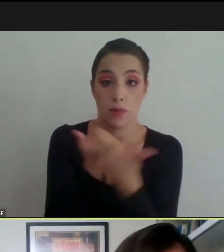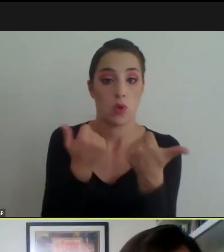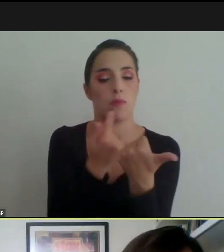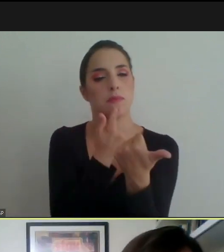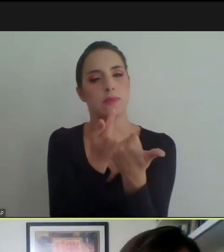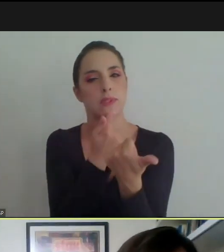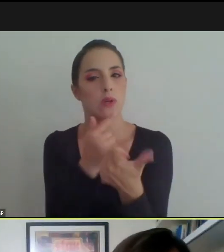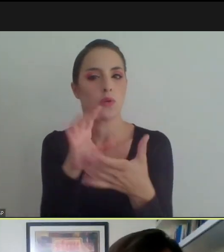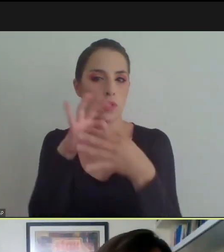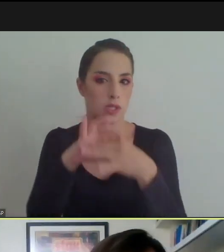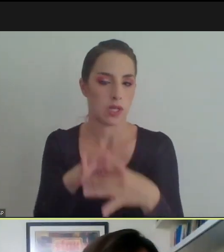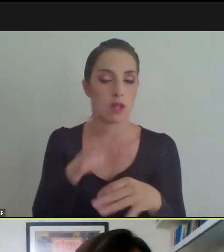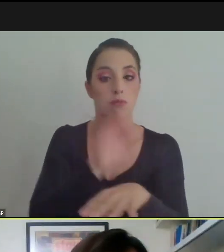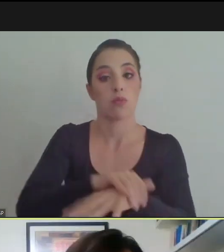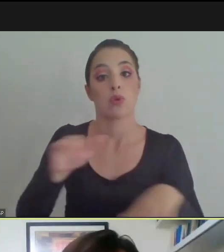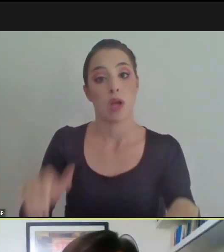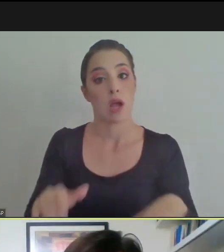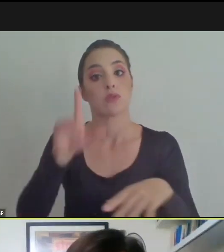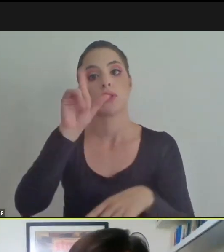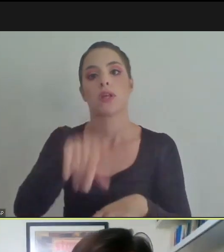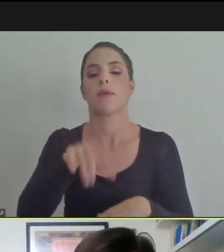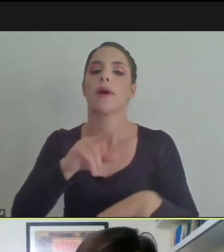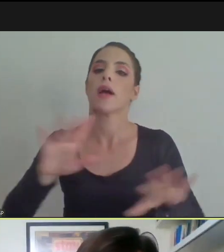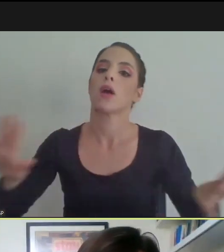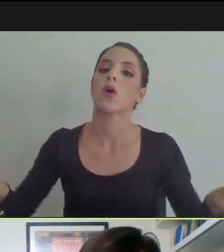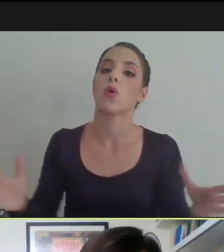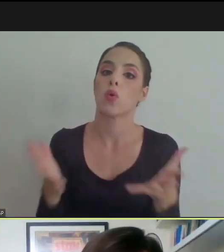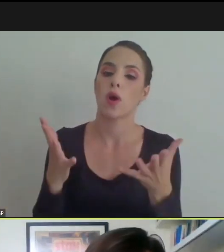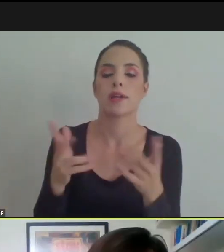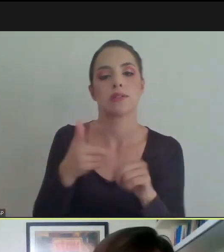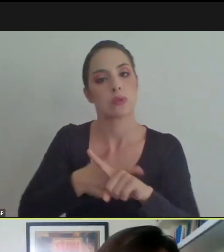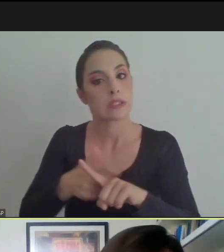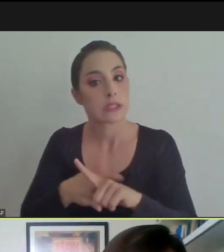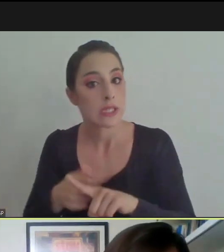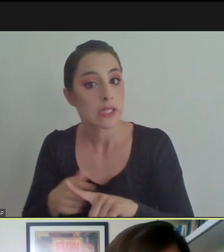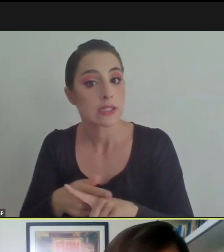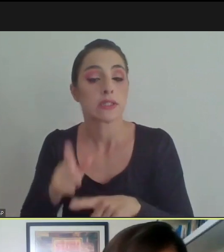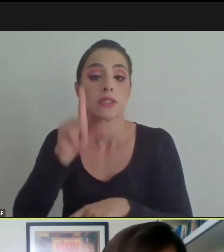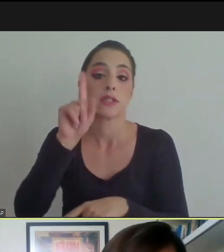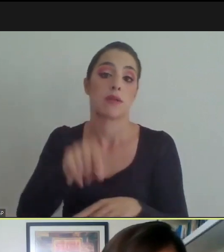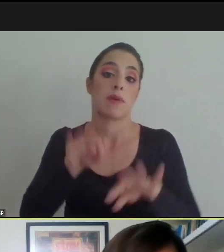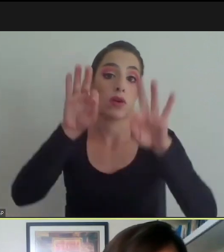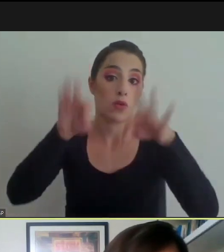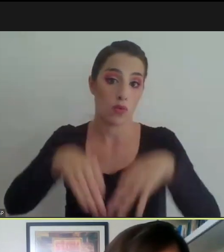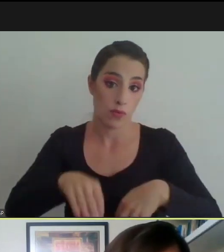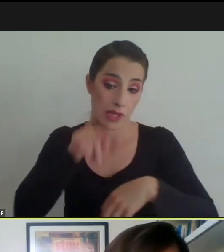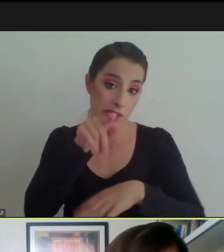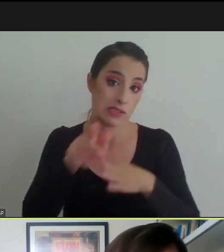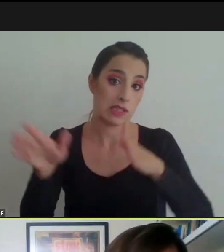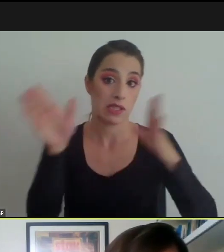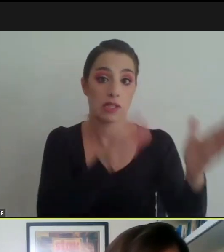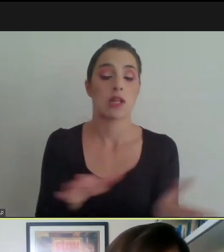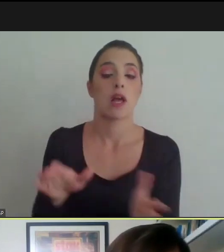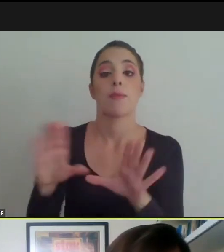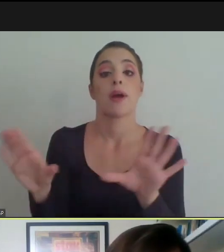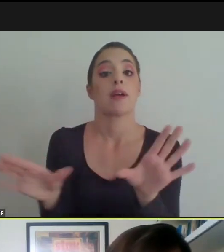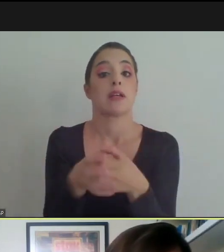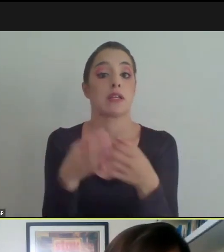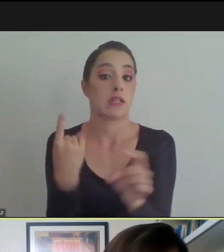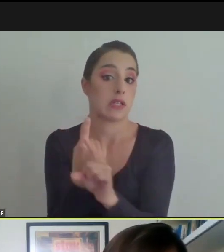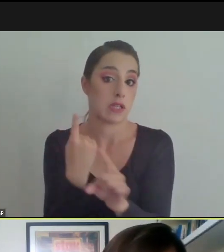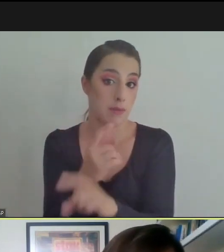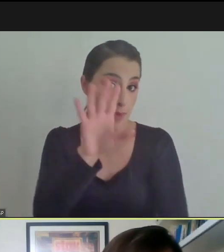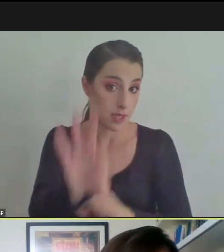causa, efeito, quem são os atores impactados ou interessados. E, ao final dessa etapa, as equipes selecionam